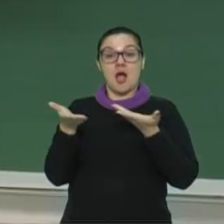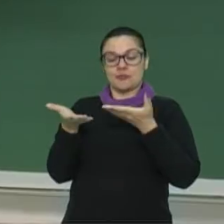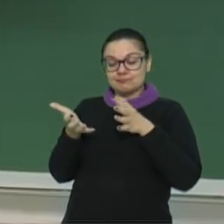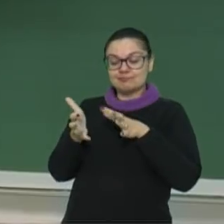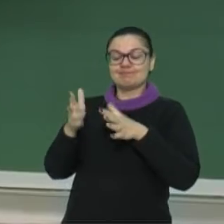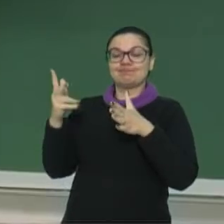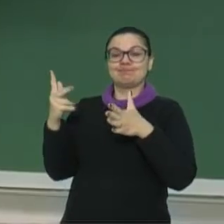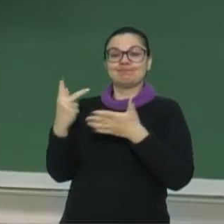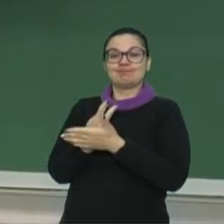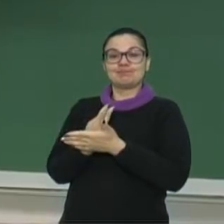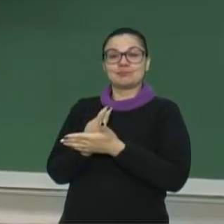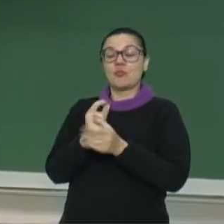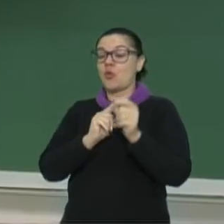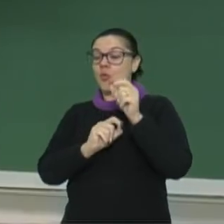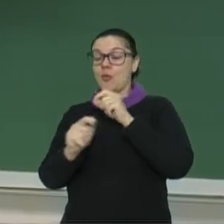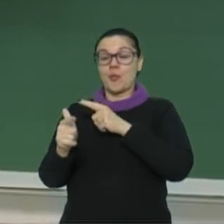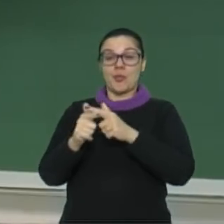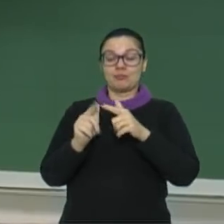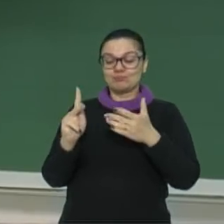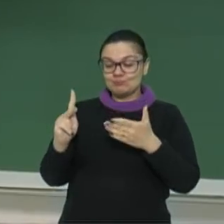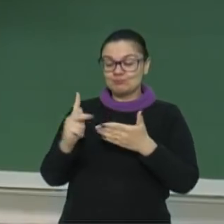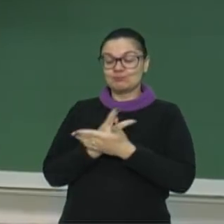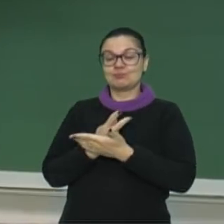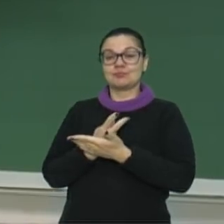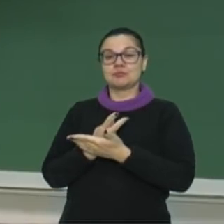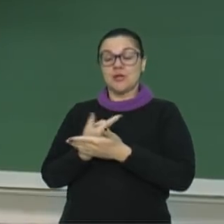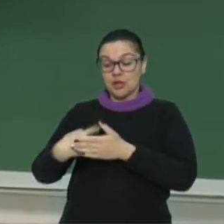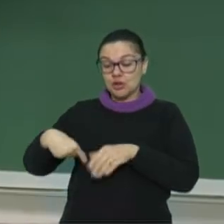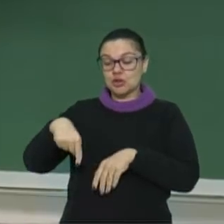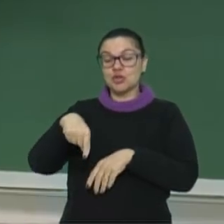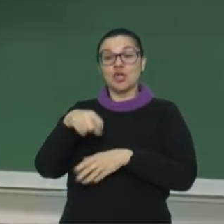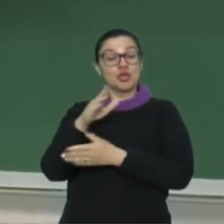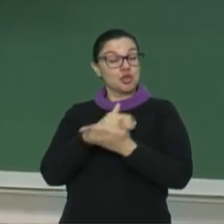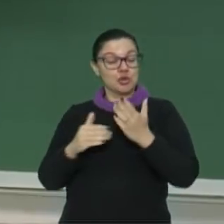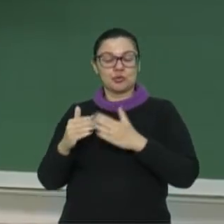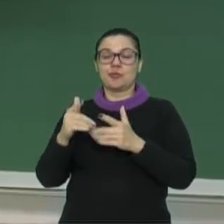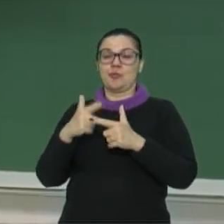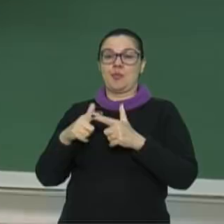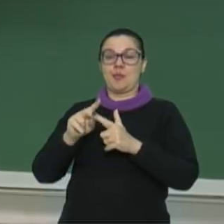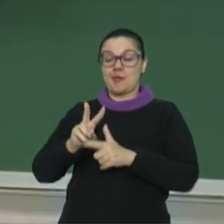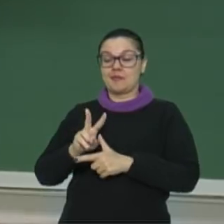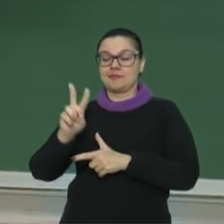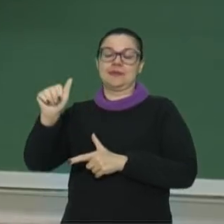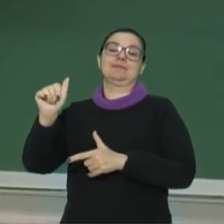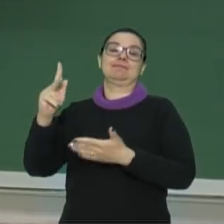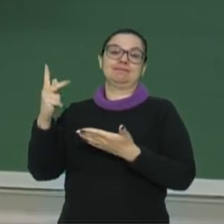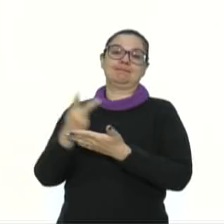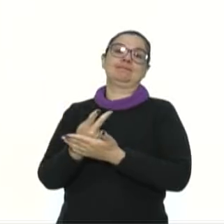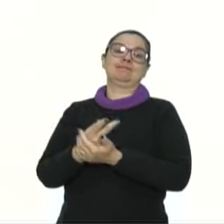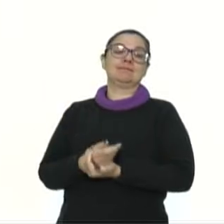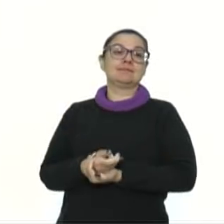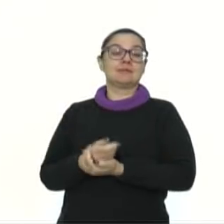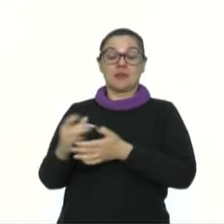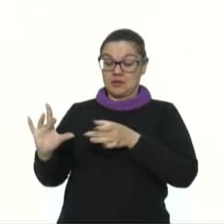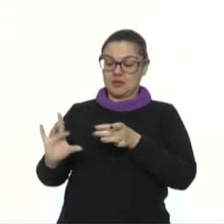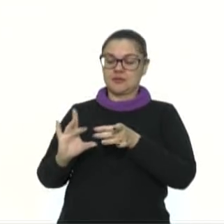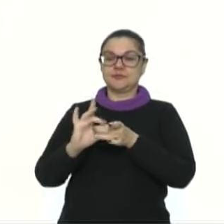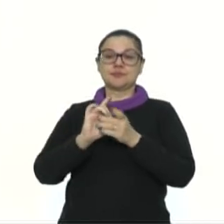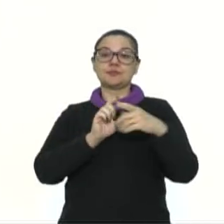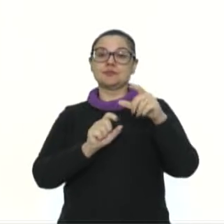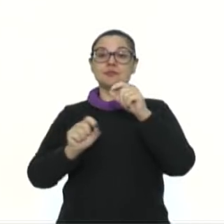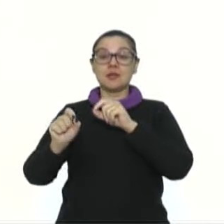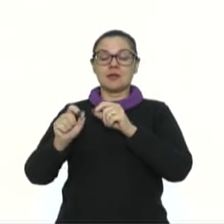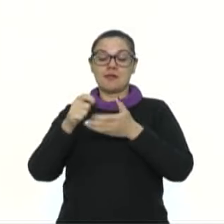para a consequência. O que resulta? Toda causa vai trazer uma consequência. Então veja lá. Sintetize essas